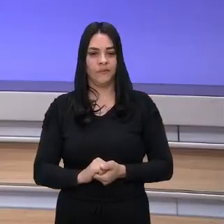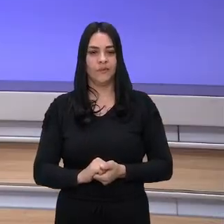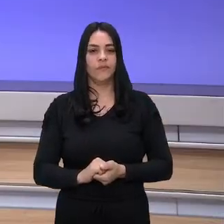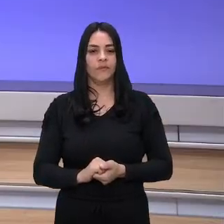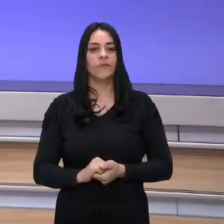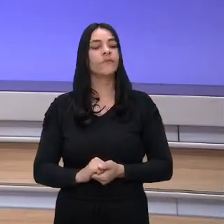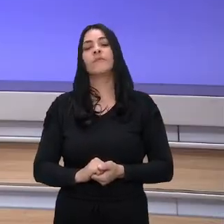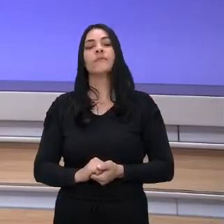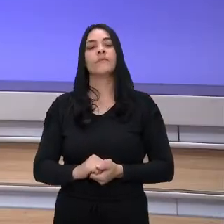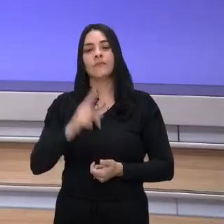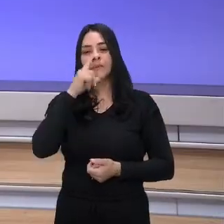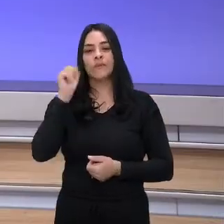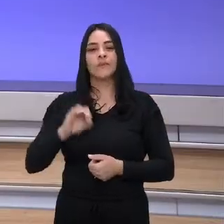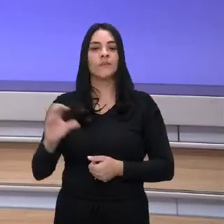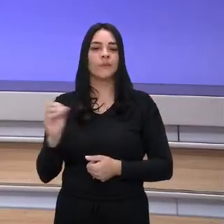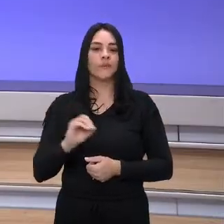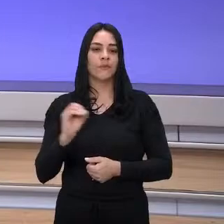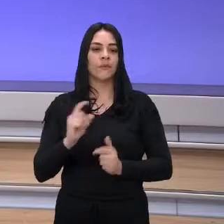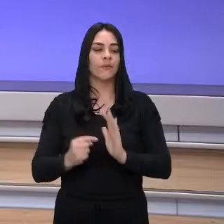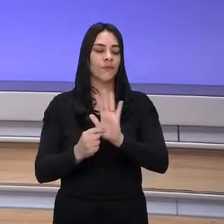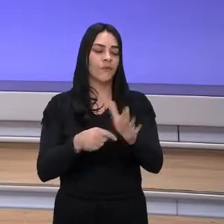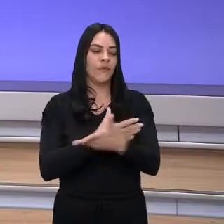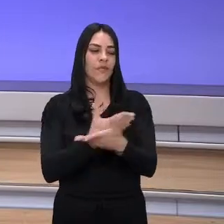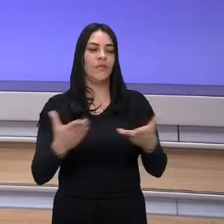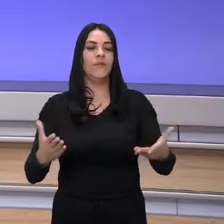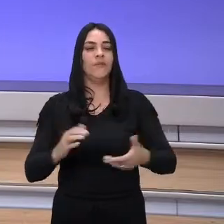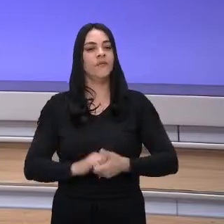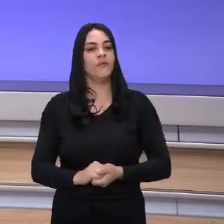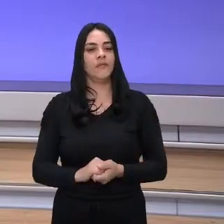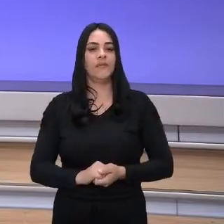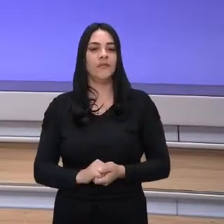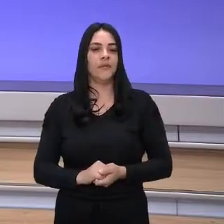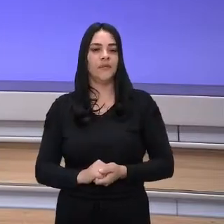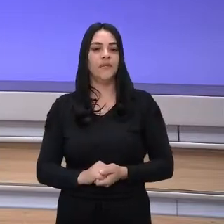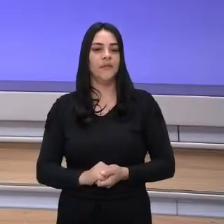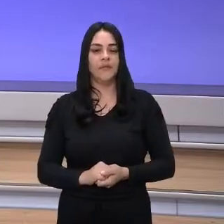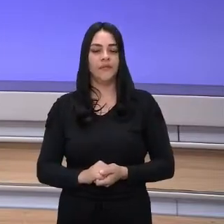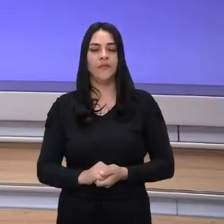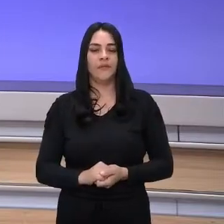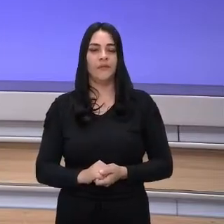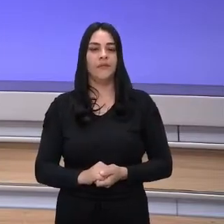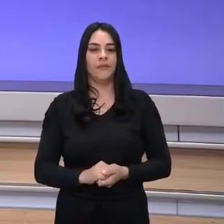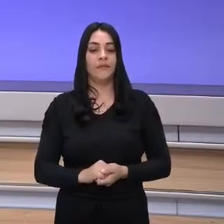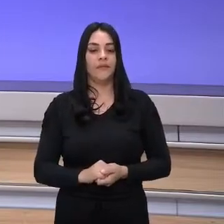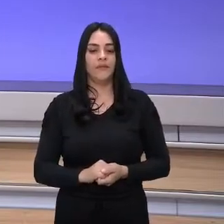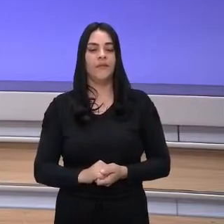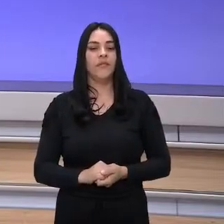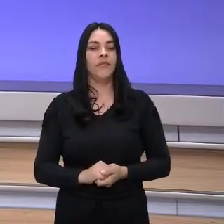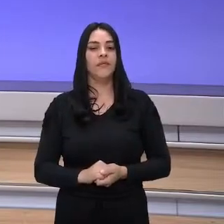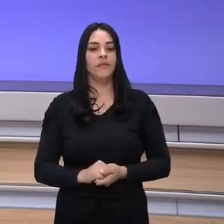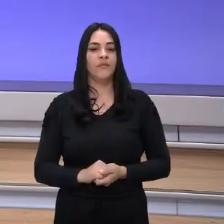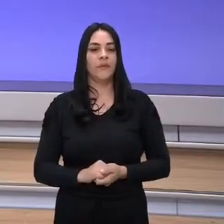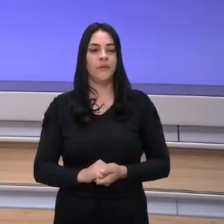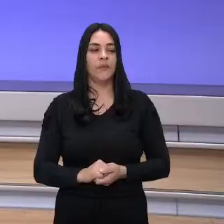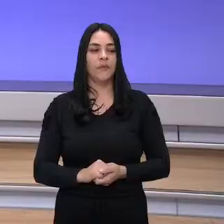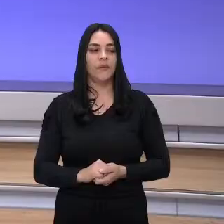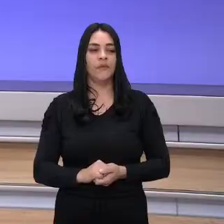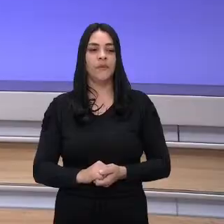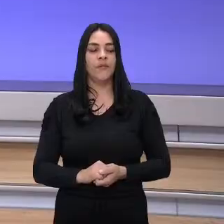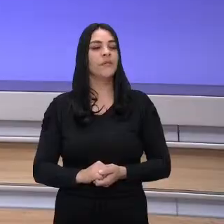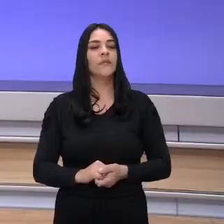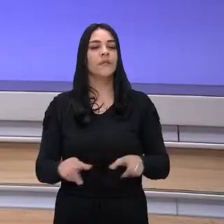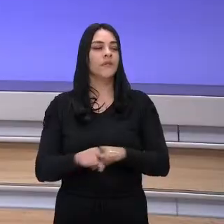Lixo Zero. Eu vou até mostrar aqui para vocês. Cadê minha câmera?